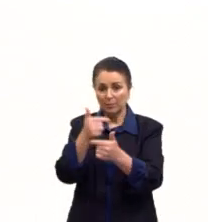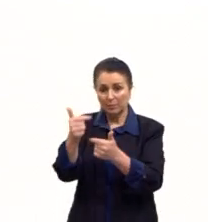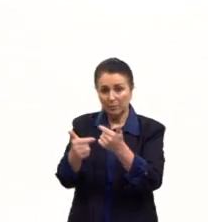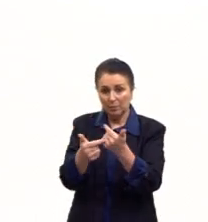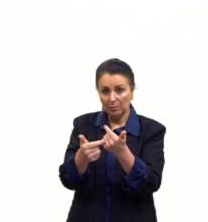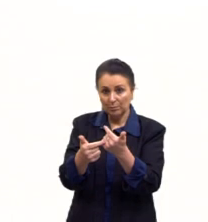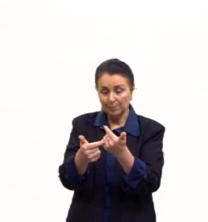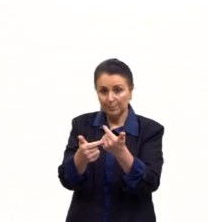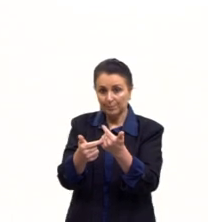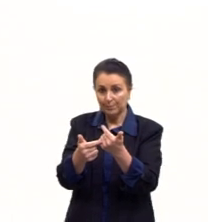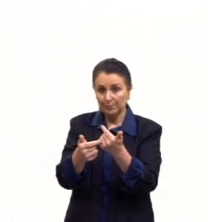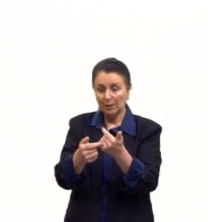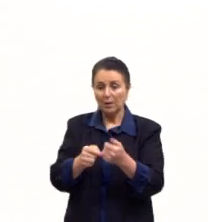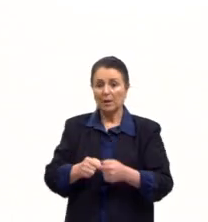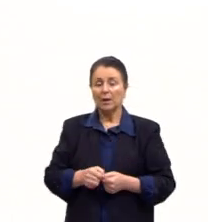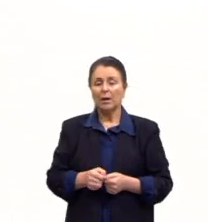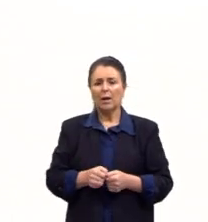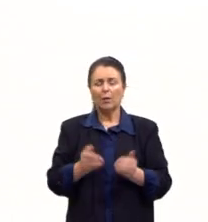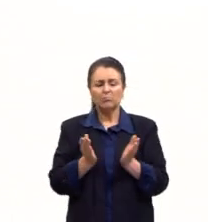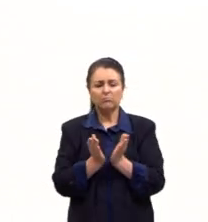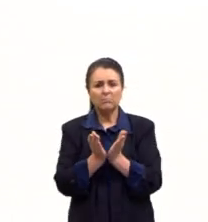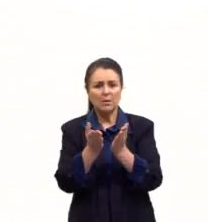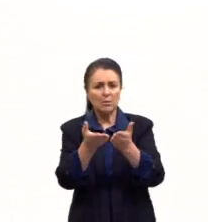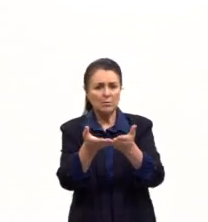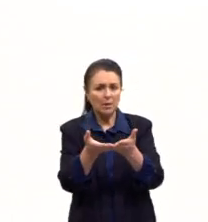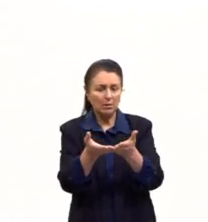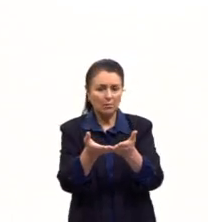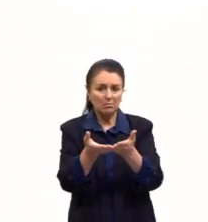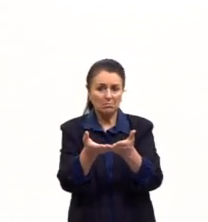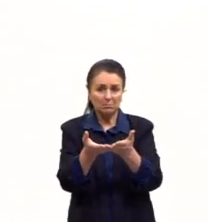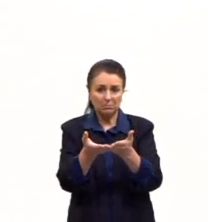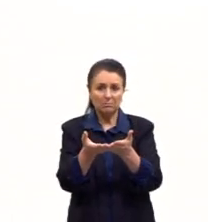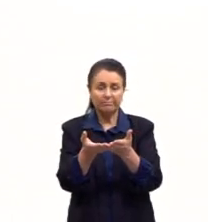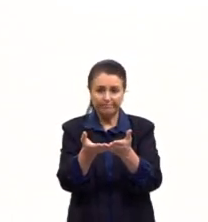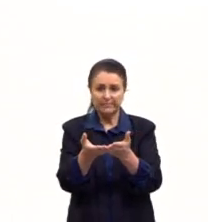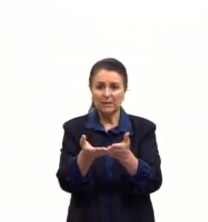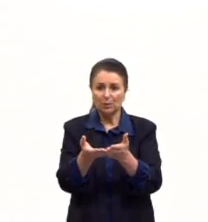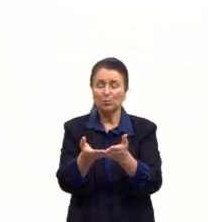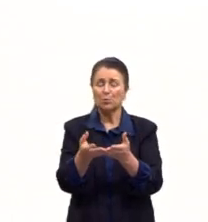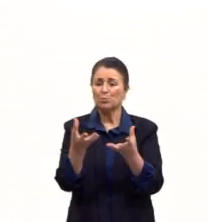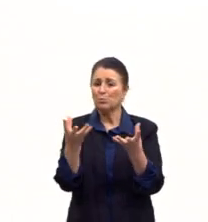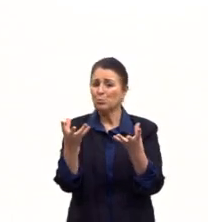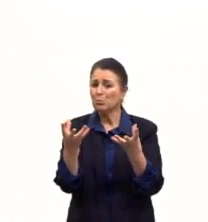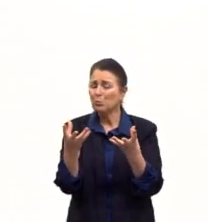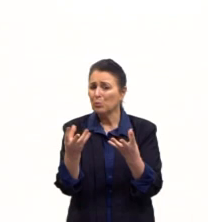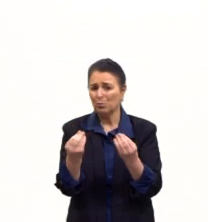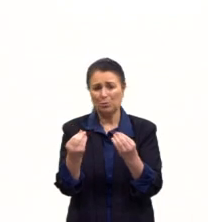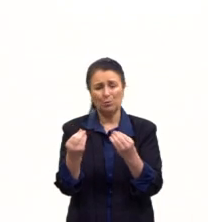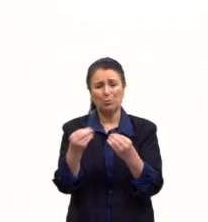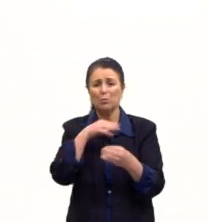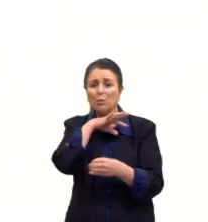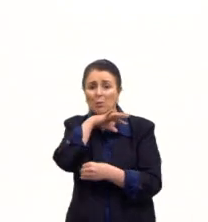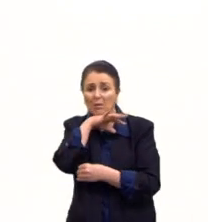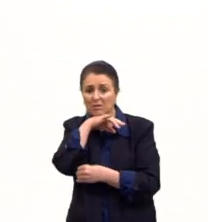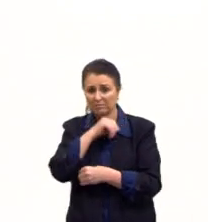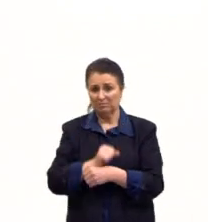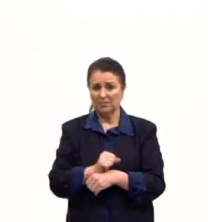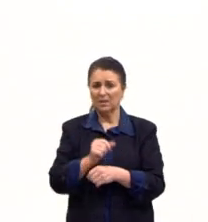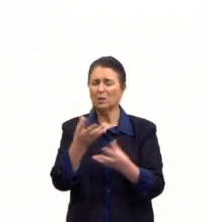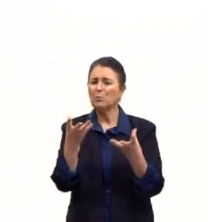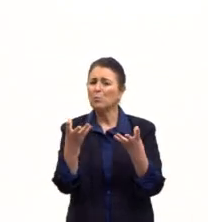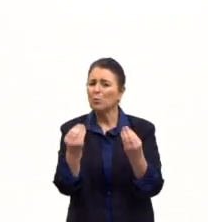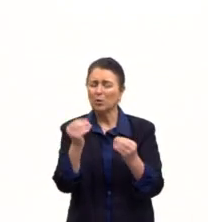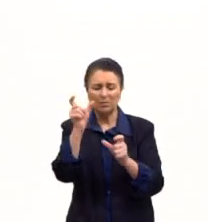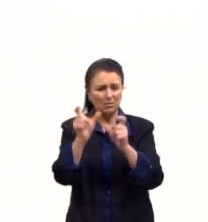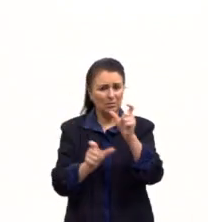né vão trabalhar é um setor é hiper atrofiado Isso quer dizer tem muita gente nesse setor o